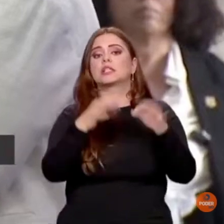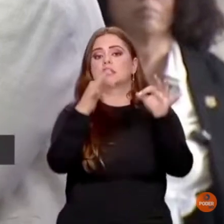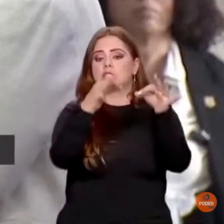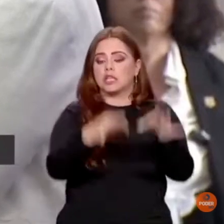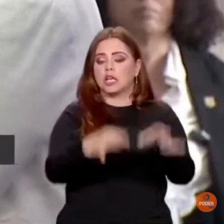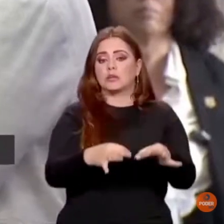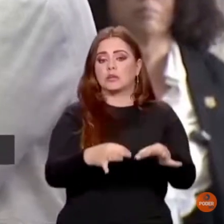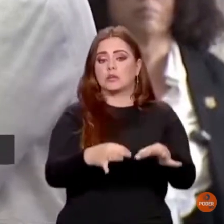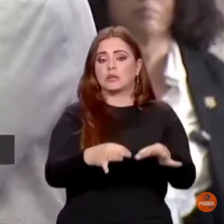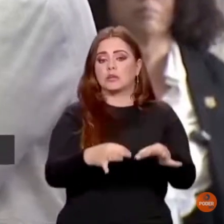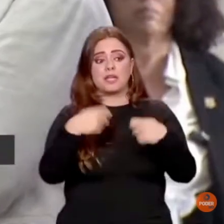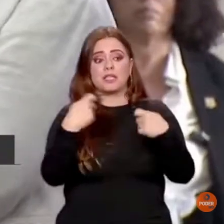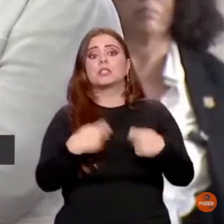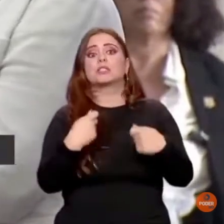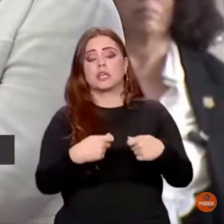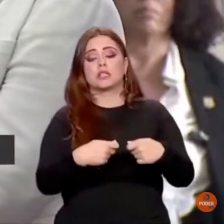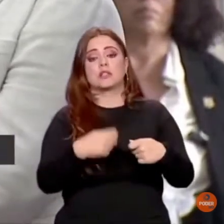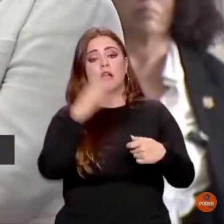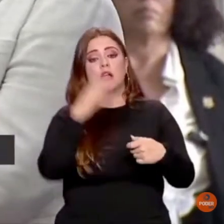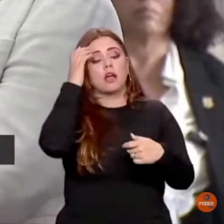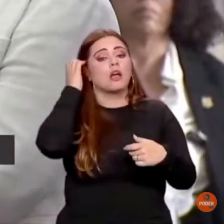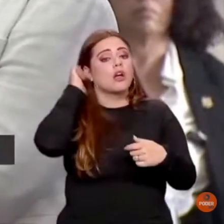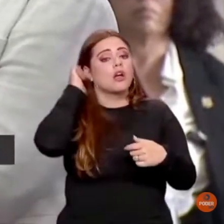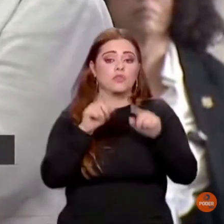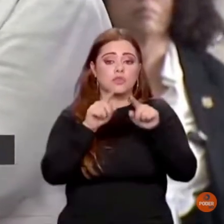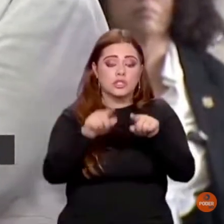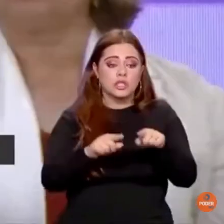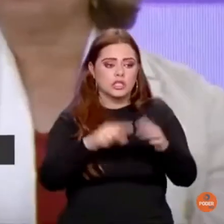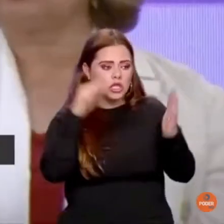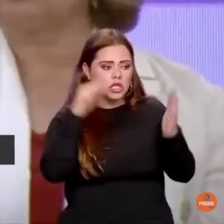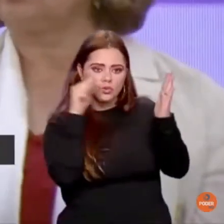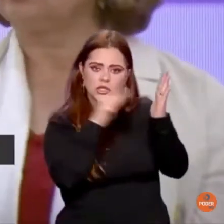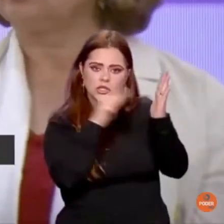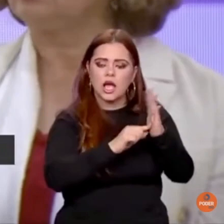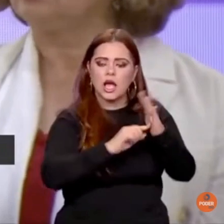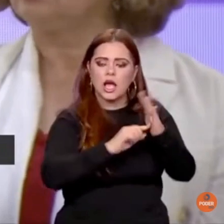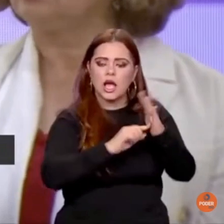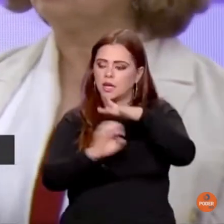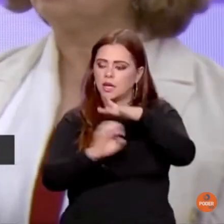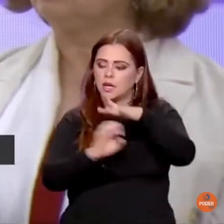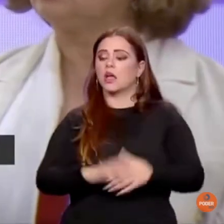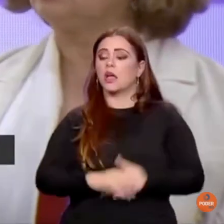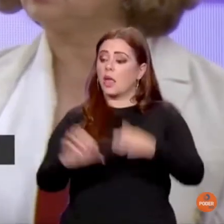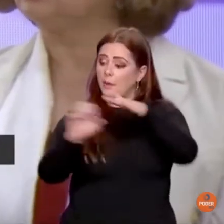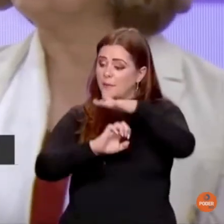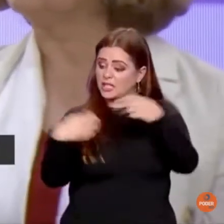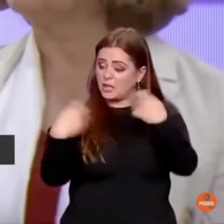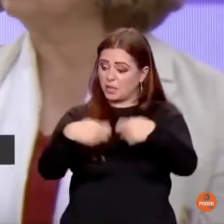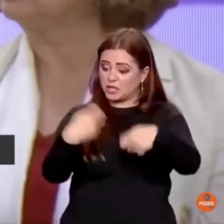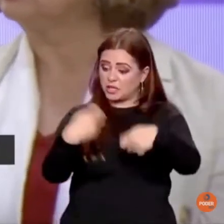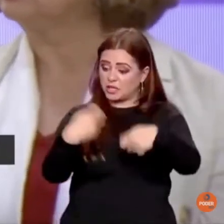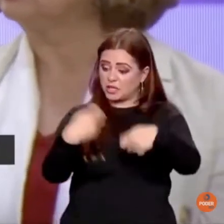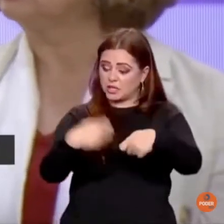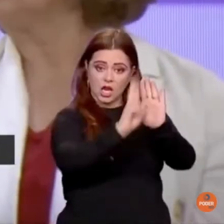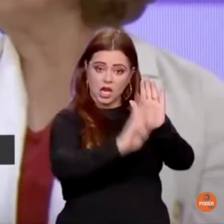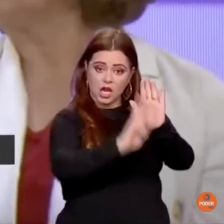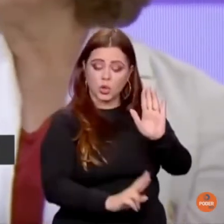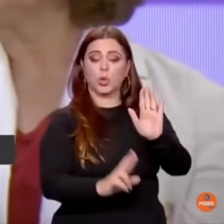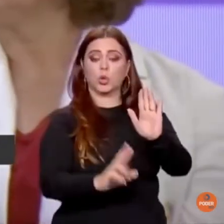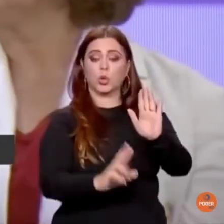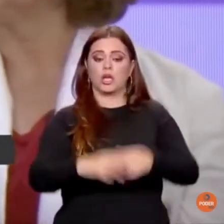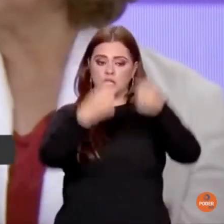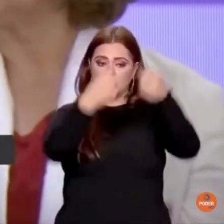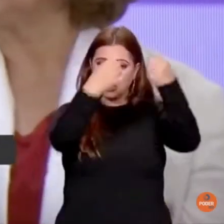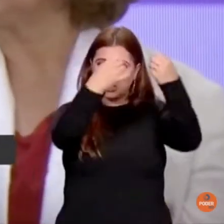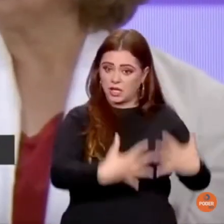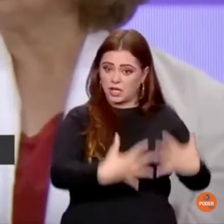Duro hoje a internet, vocês podem denunciar, os empresários vão ter que fazer relatório, eles vão ter que se explicar publicamente, eles